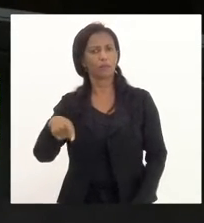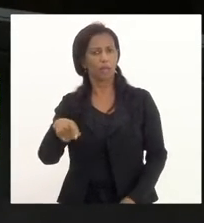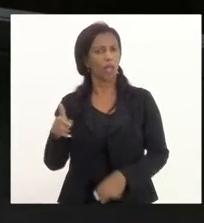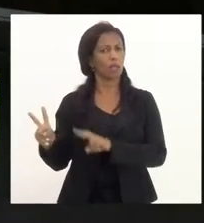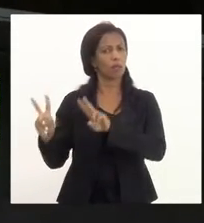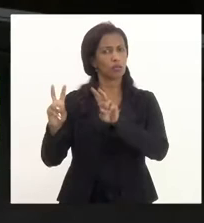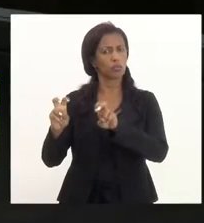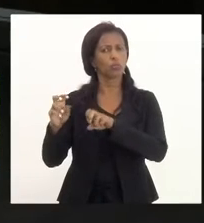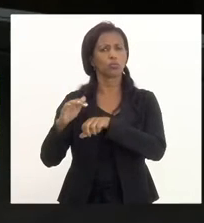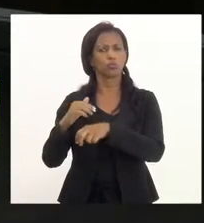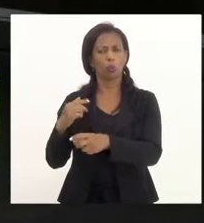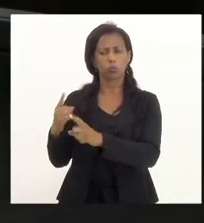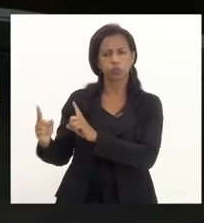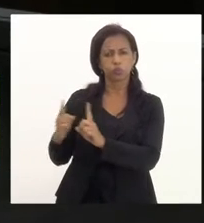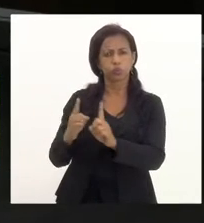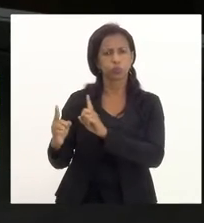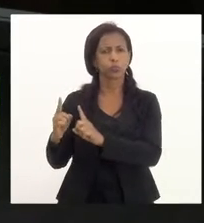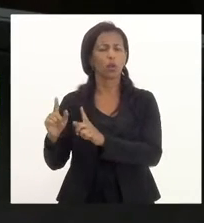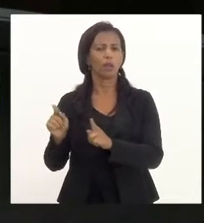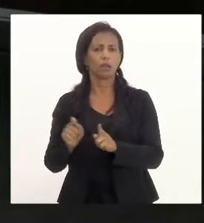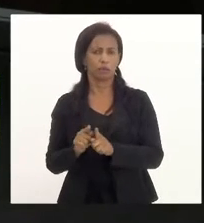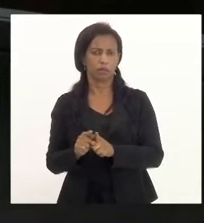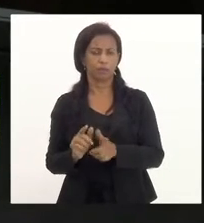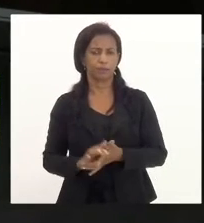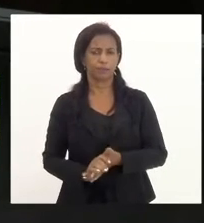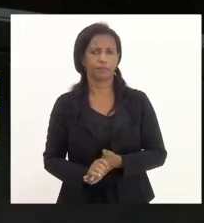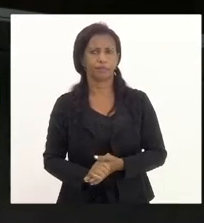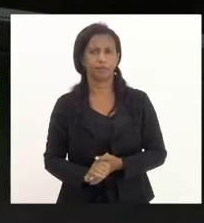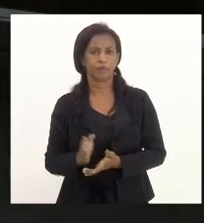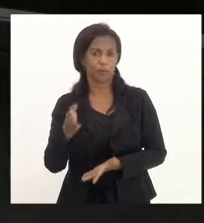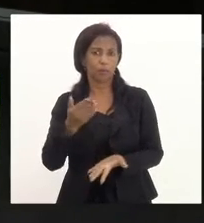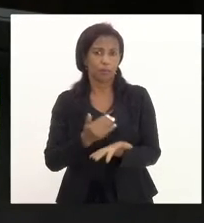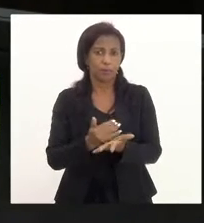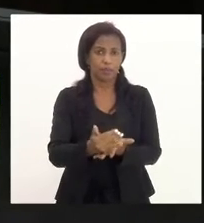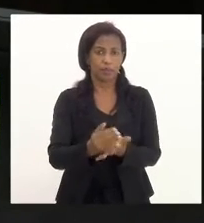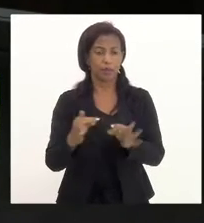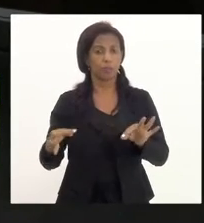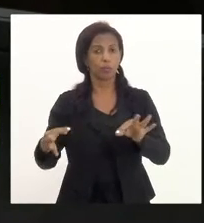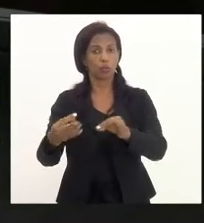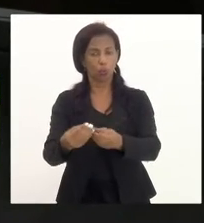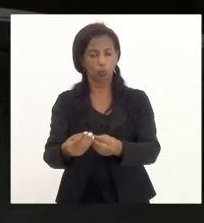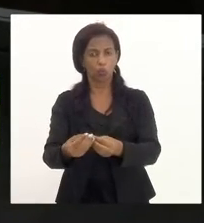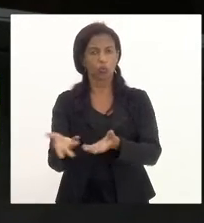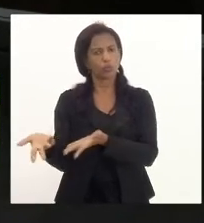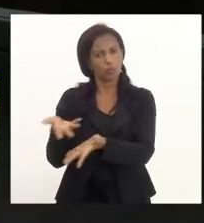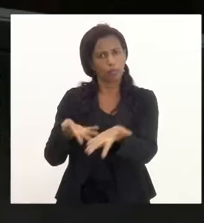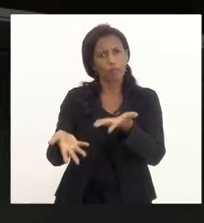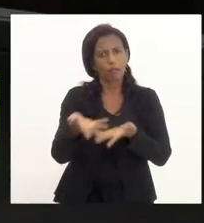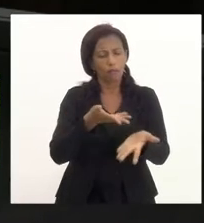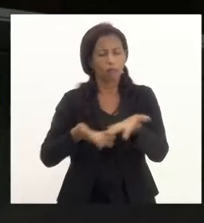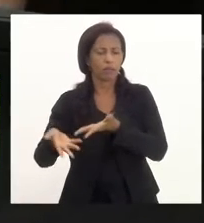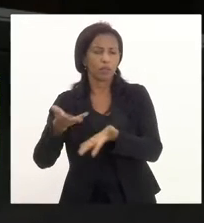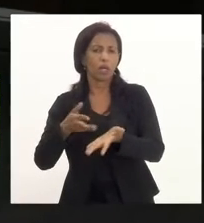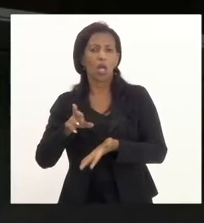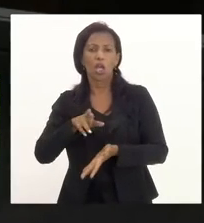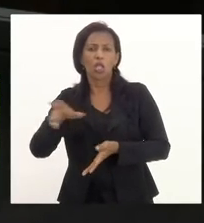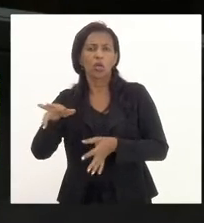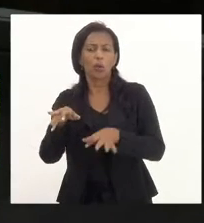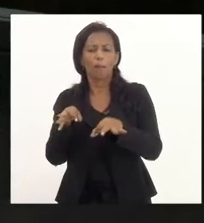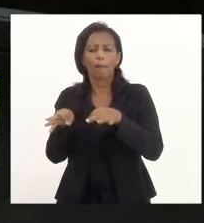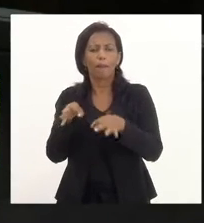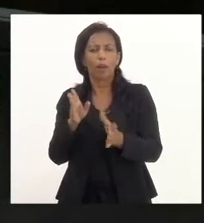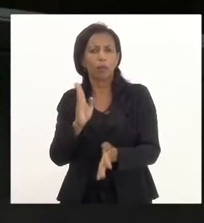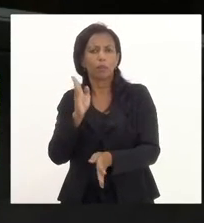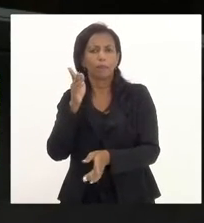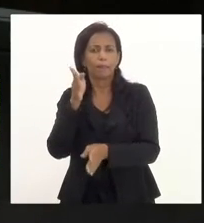assunto então é em princípio todos estão participando e e não é um plano